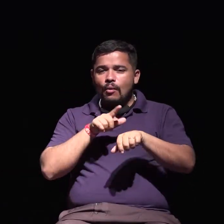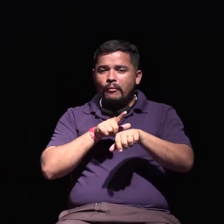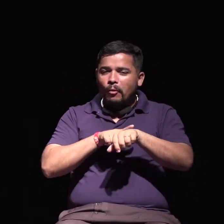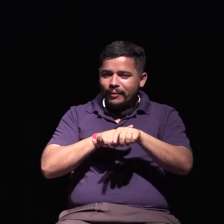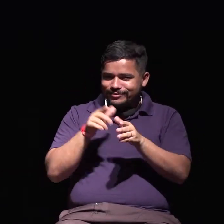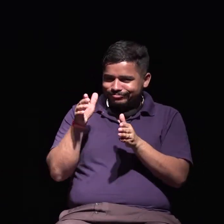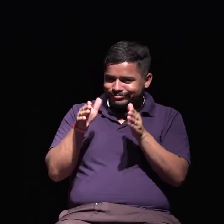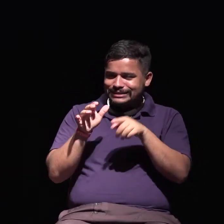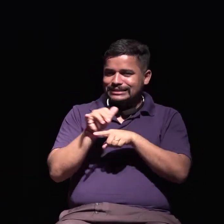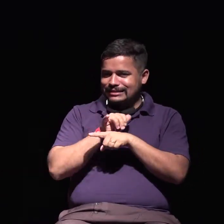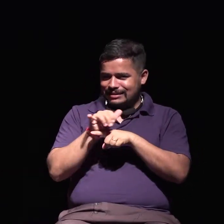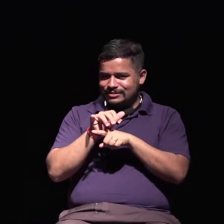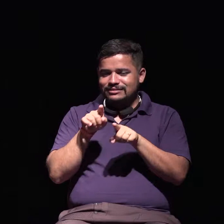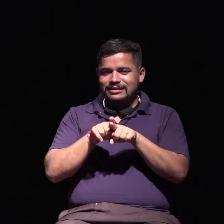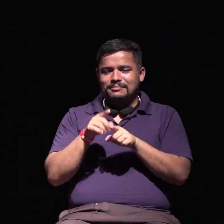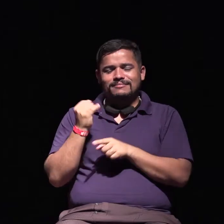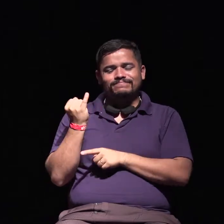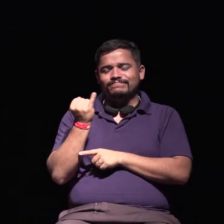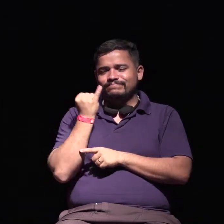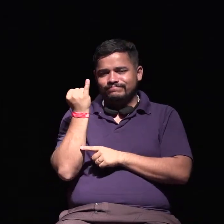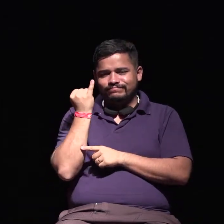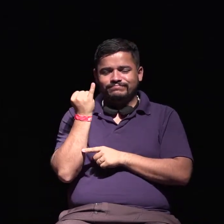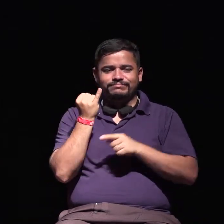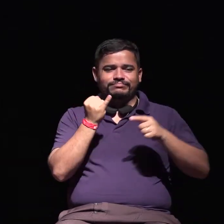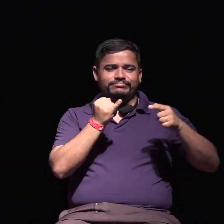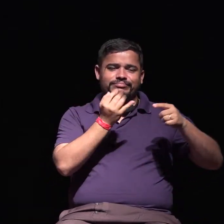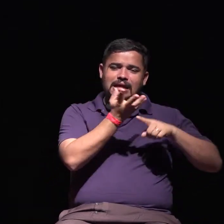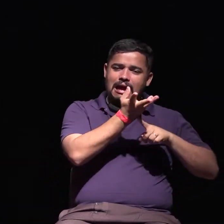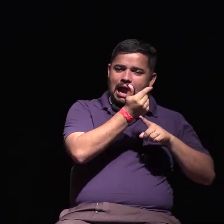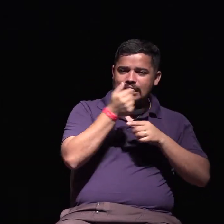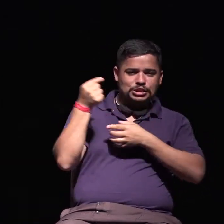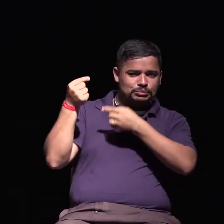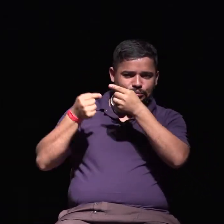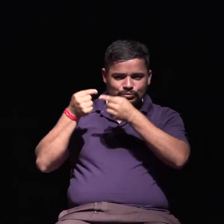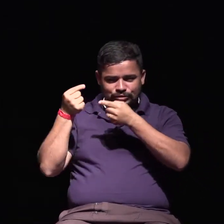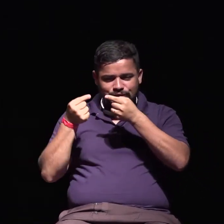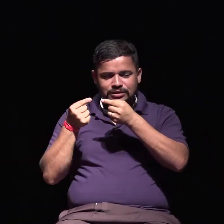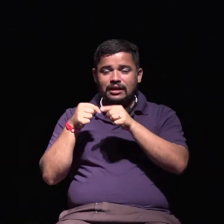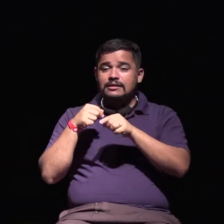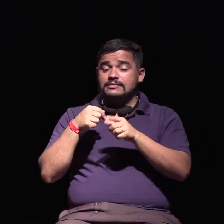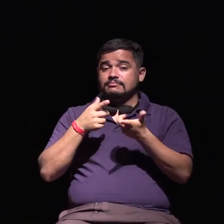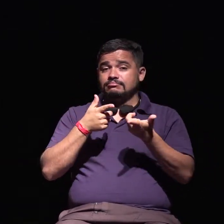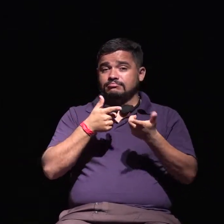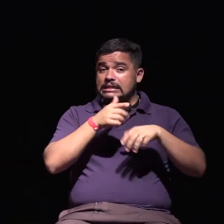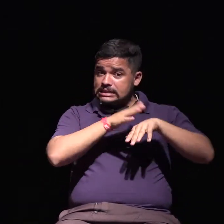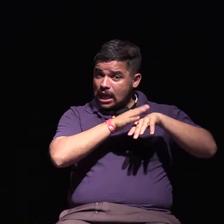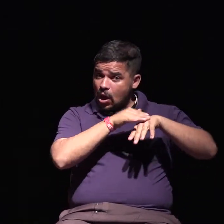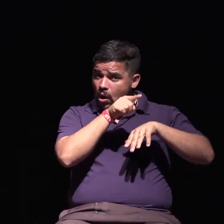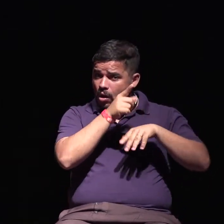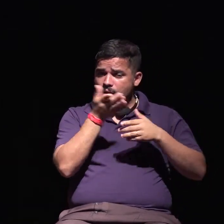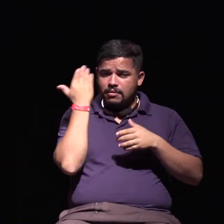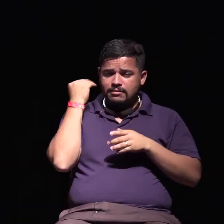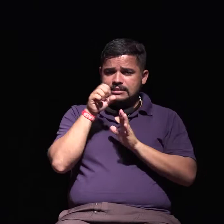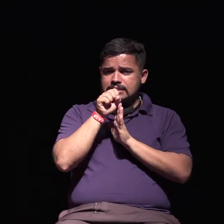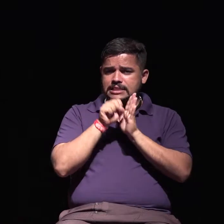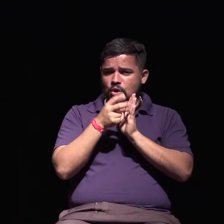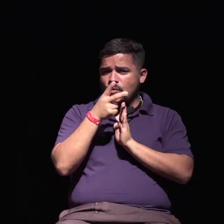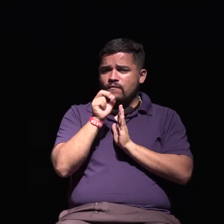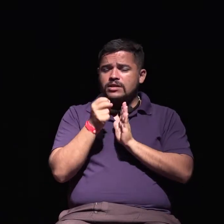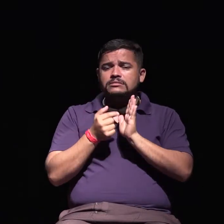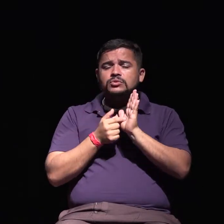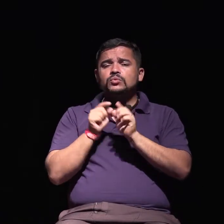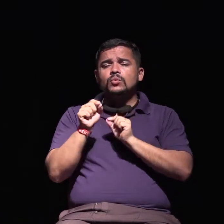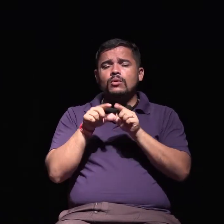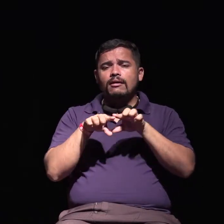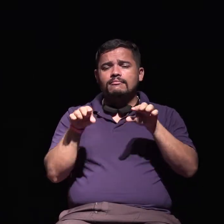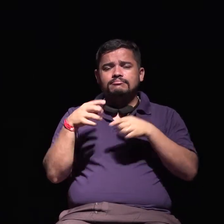obra e é também fundamental na relação entre arte e política. E a recepção da obra é uma questão recorrente no século XX, levando-nos à